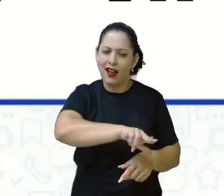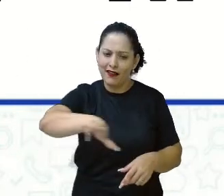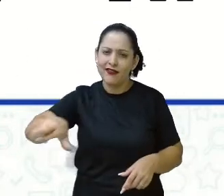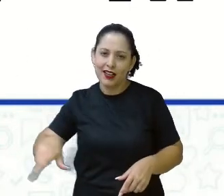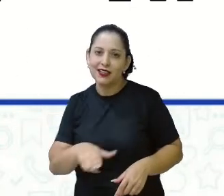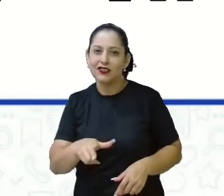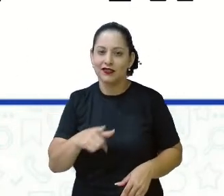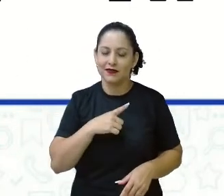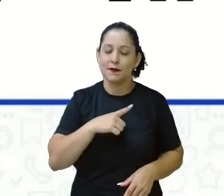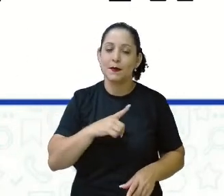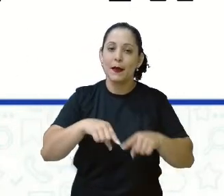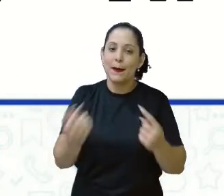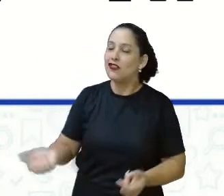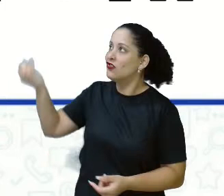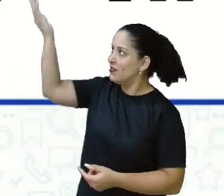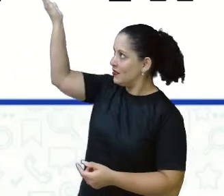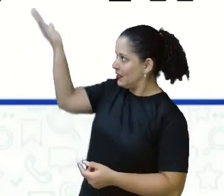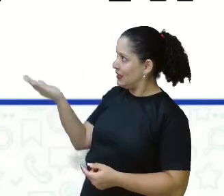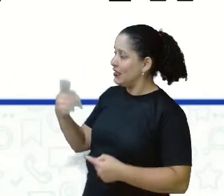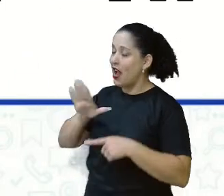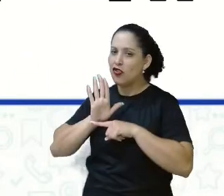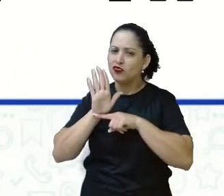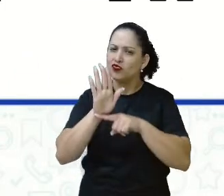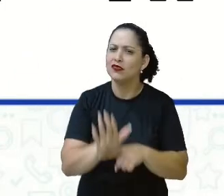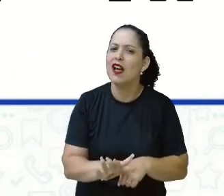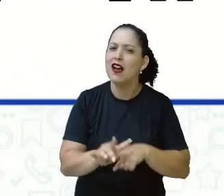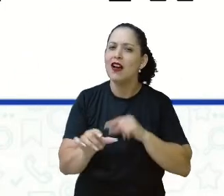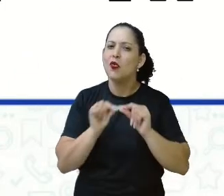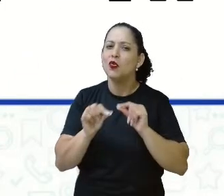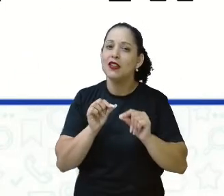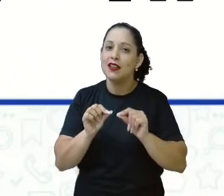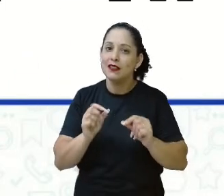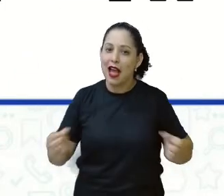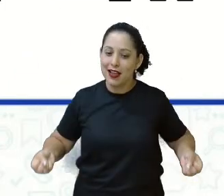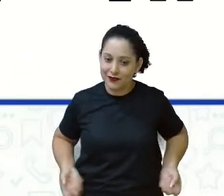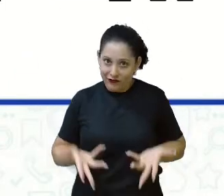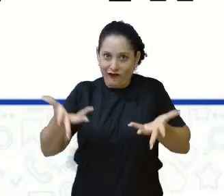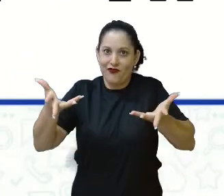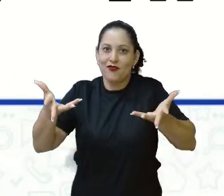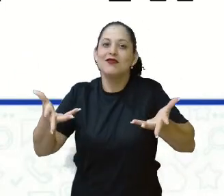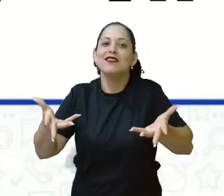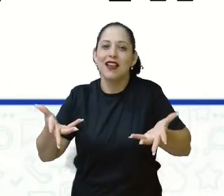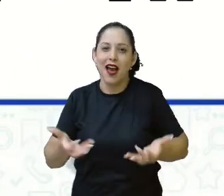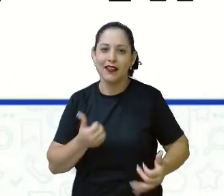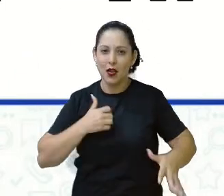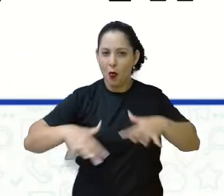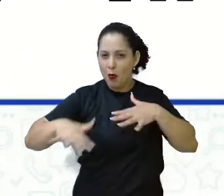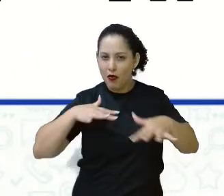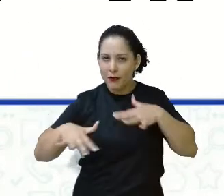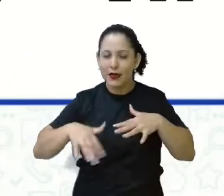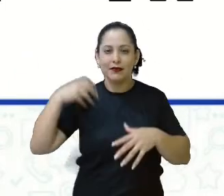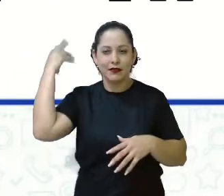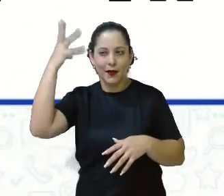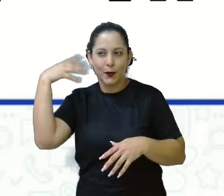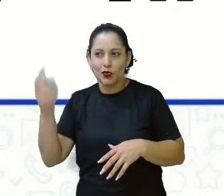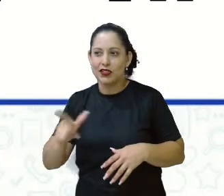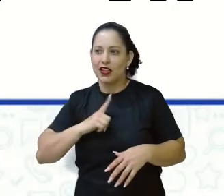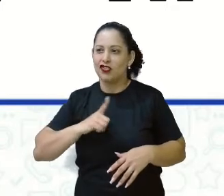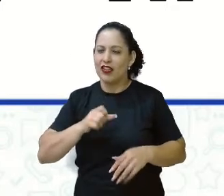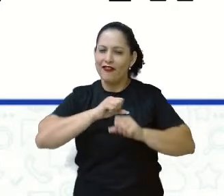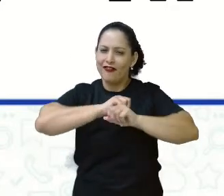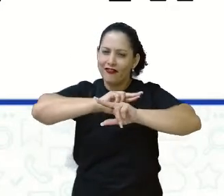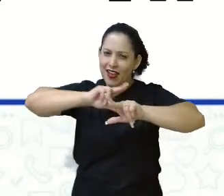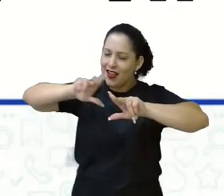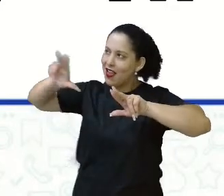rítmico. Mas eles são instrumentos que ajudam a reforçar o ritmo das músicas. Então, a gente tem aí os instrumentos